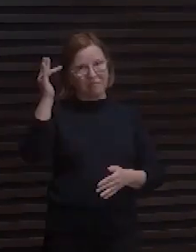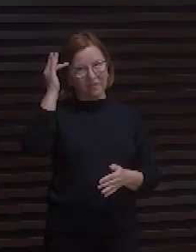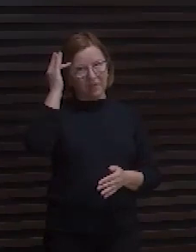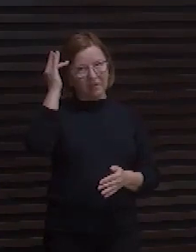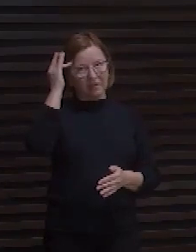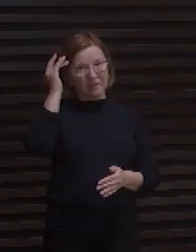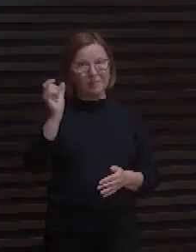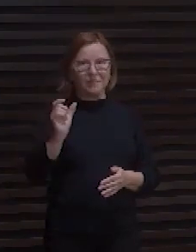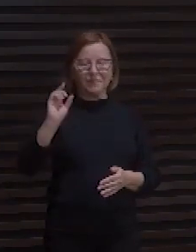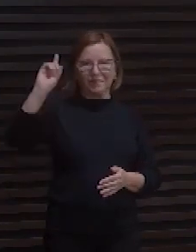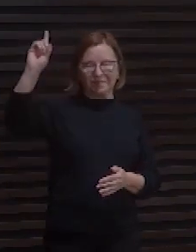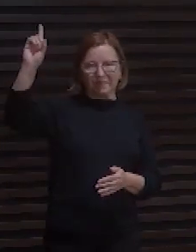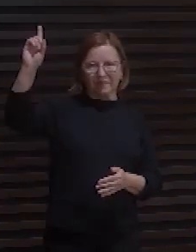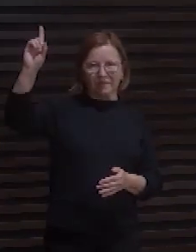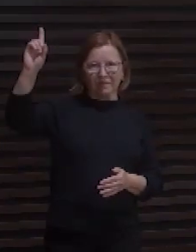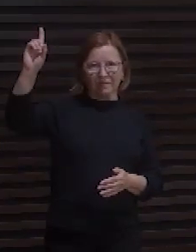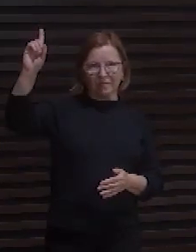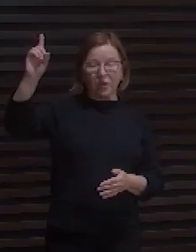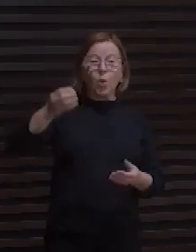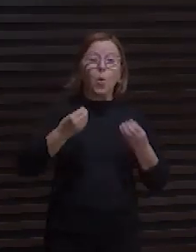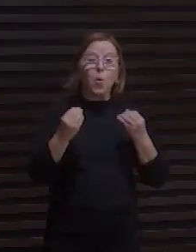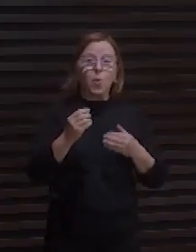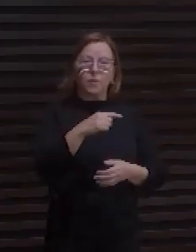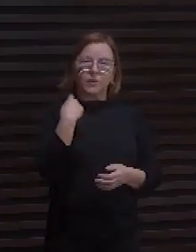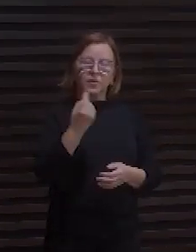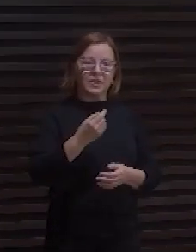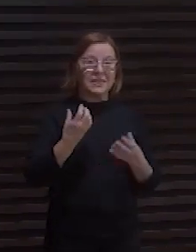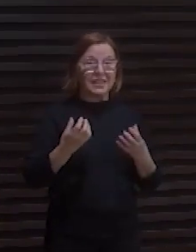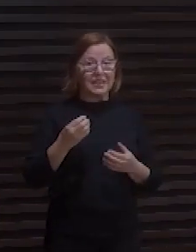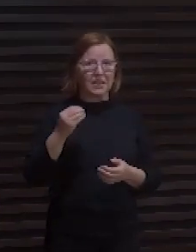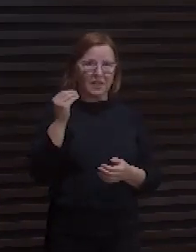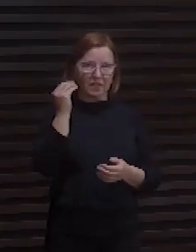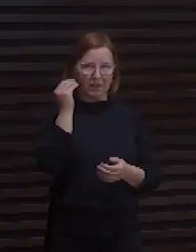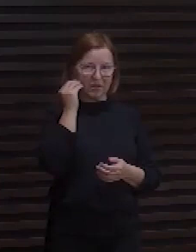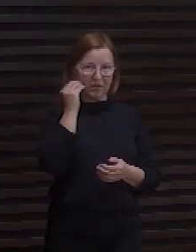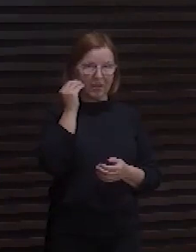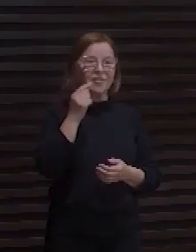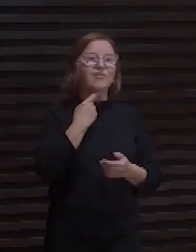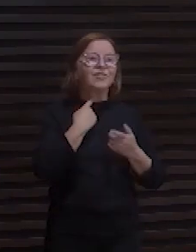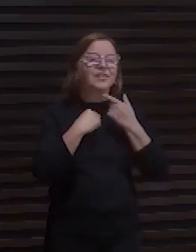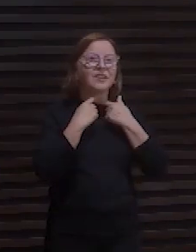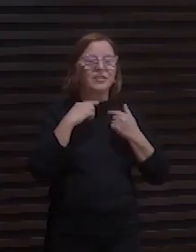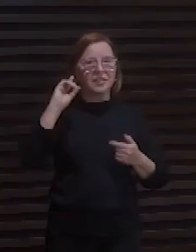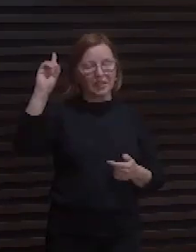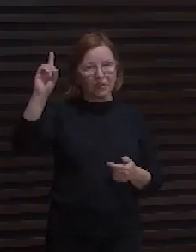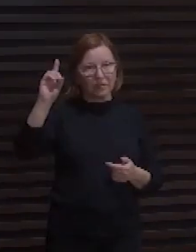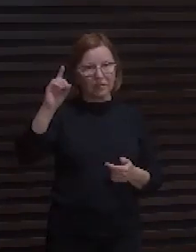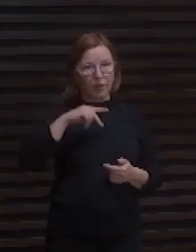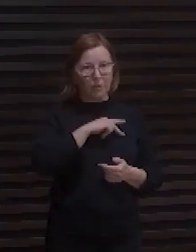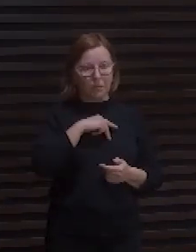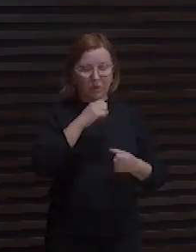amadurecidos na palavra, como nós queremos experimentar a vontade de Deus, Ele está explicando para